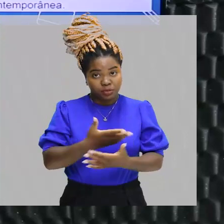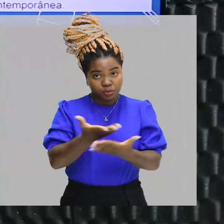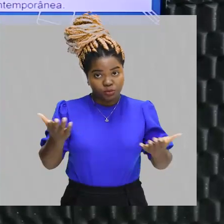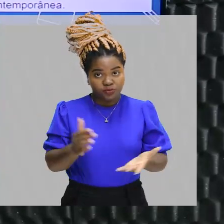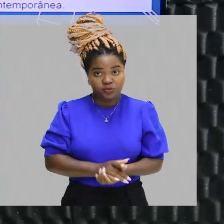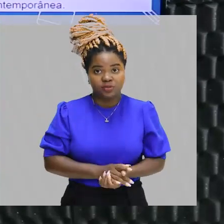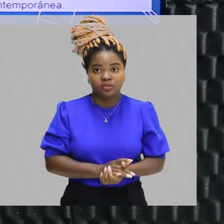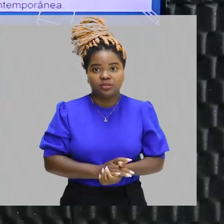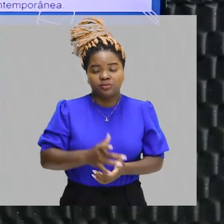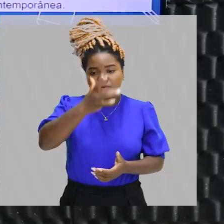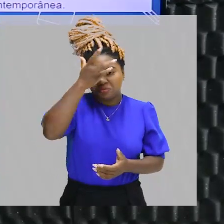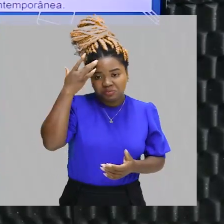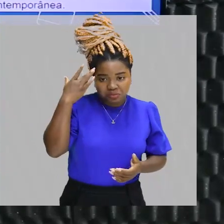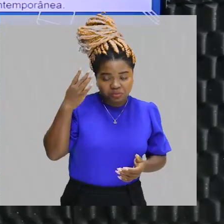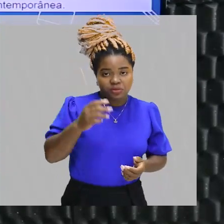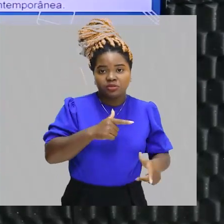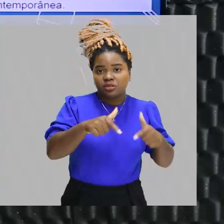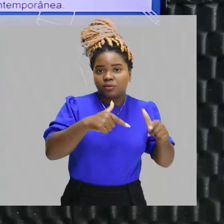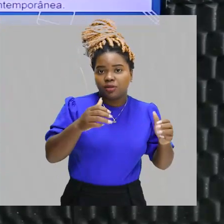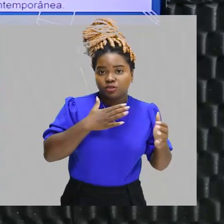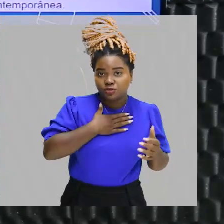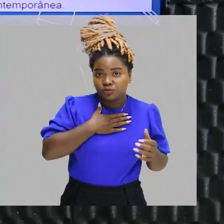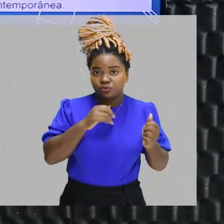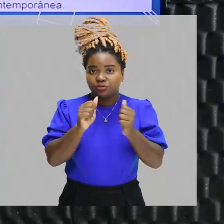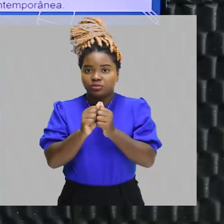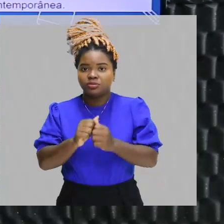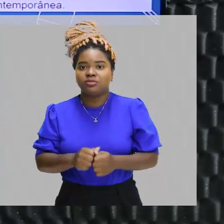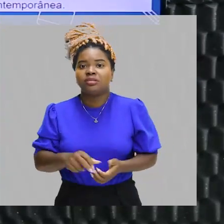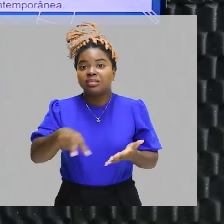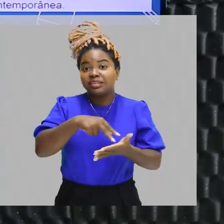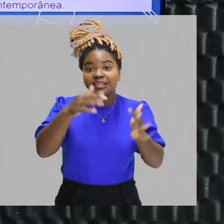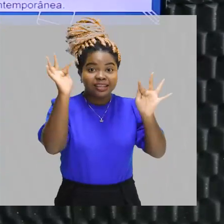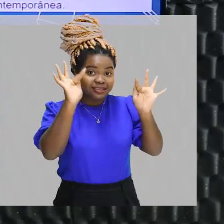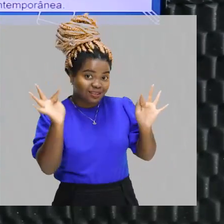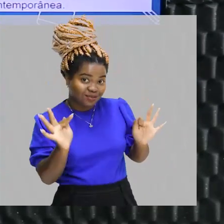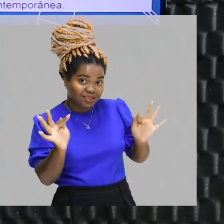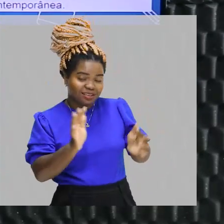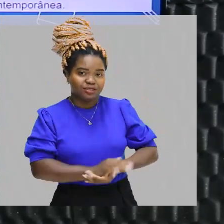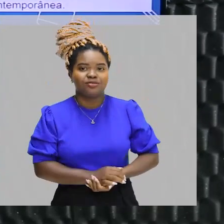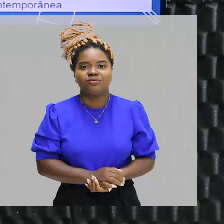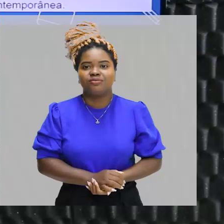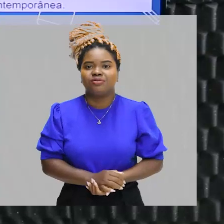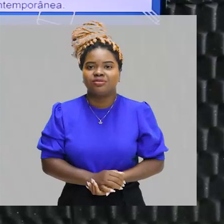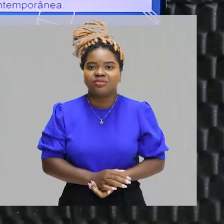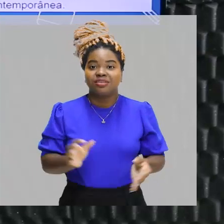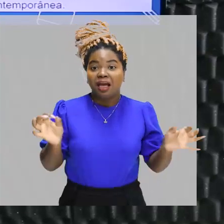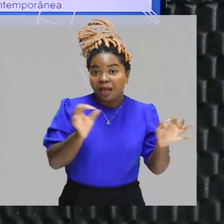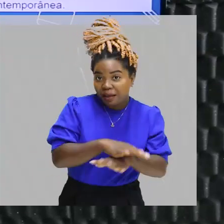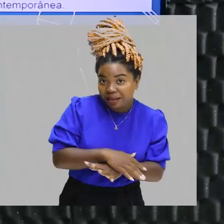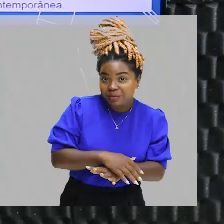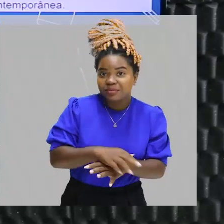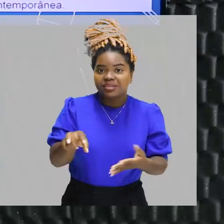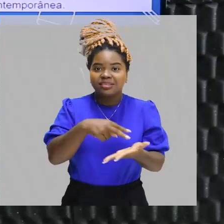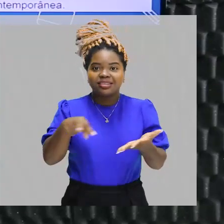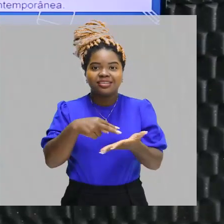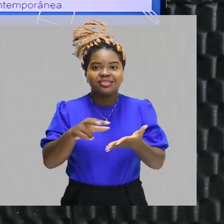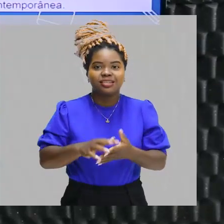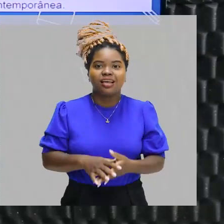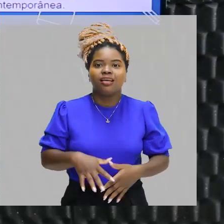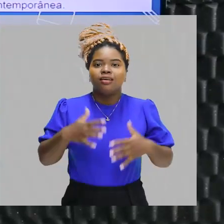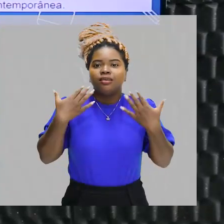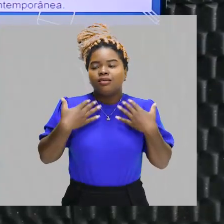dança, eu nunca tinha visto na minha vida. Quem dança é feliz. E é realmente, quando termina de dançar, tá assim, ó, com um sorriso bobo na